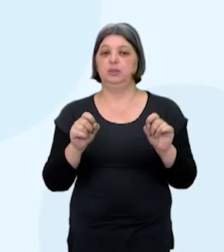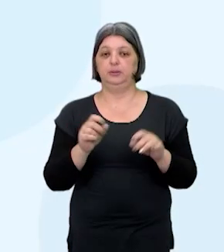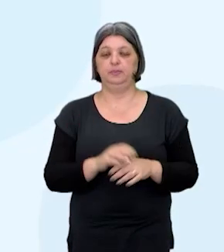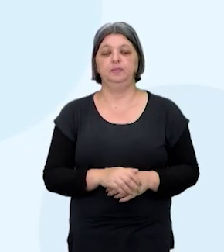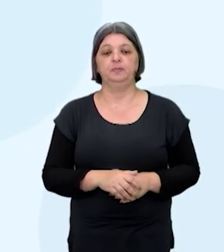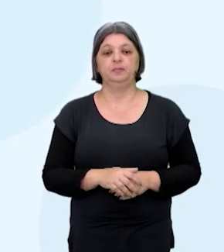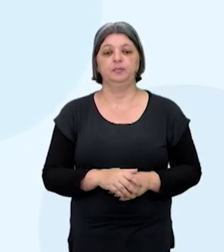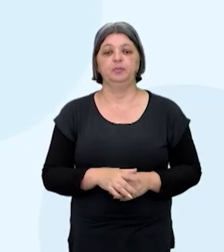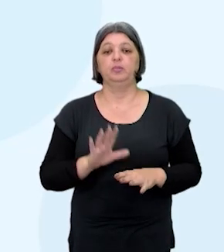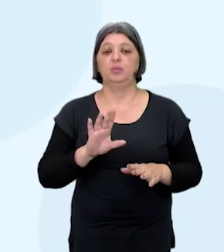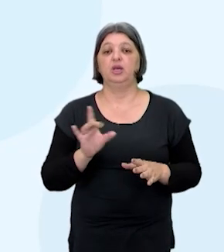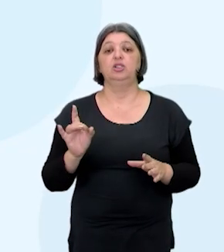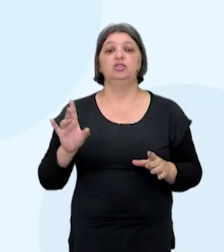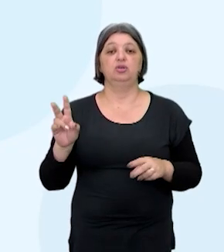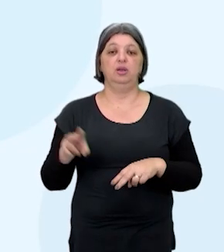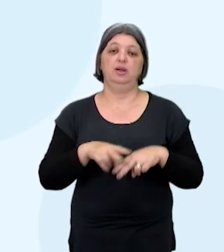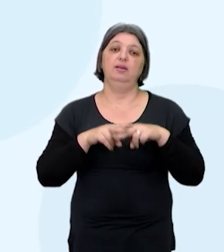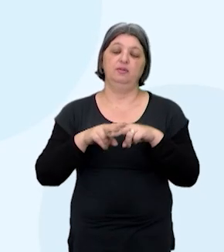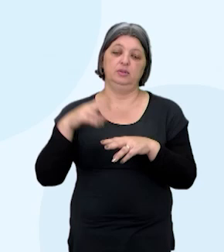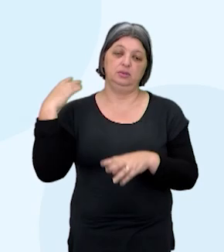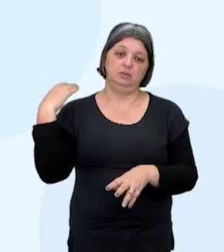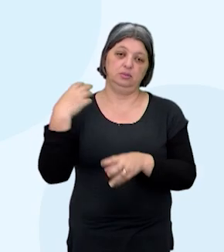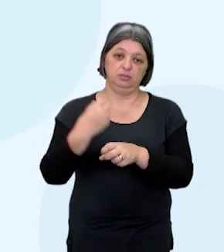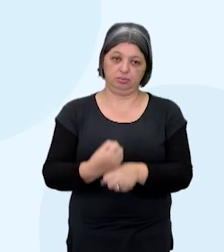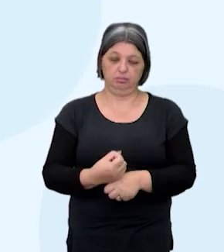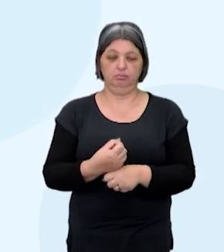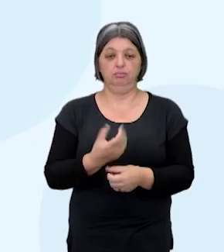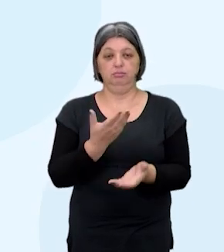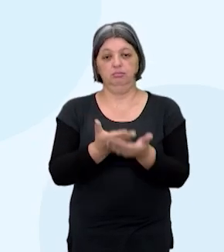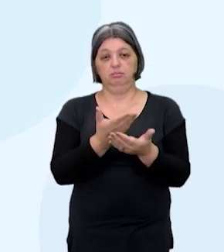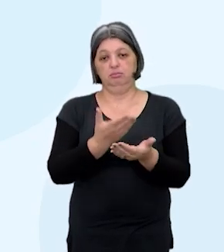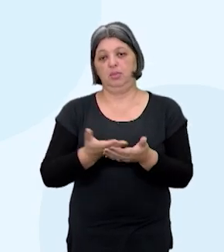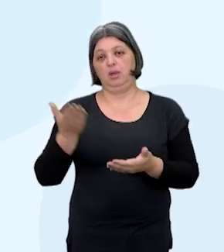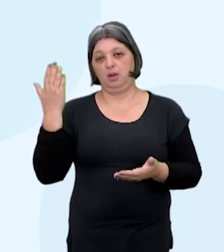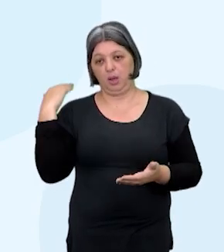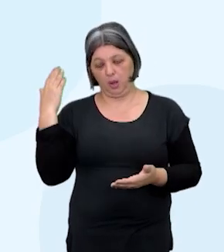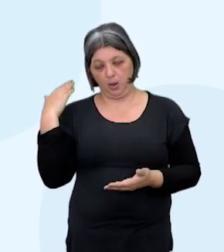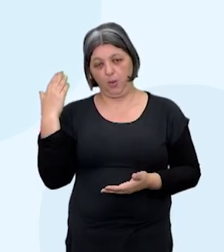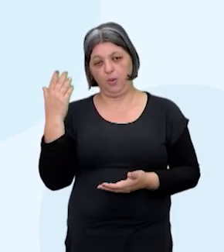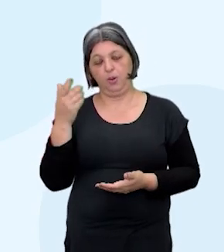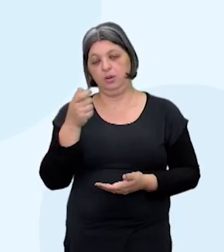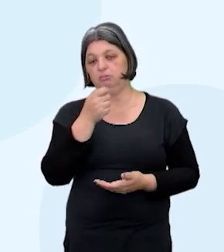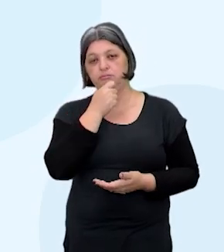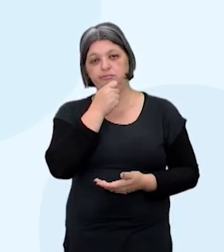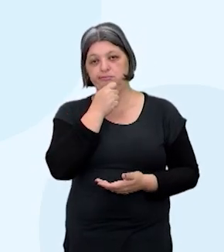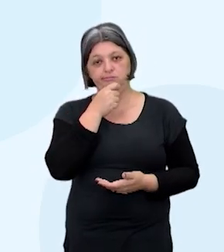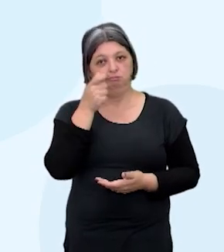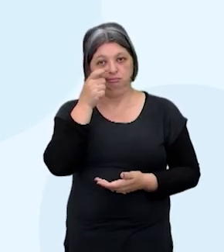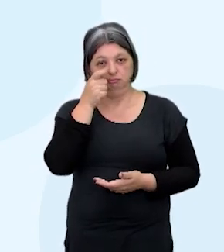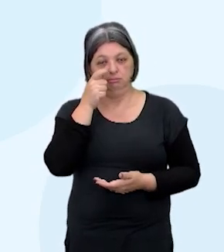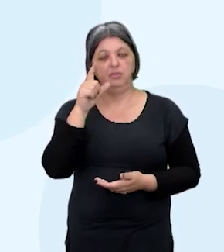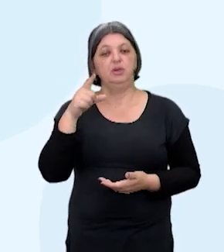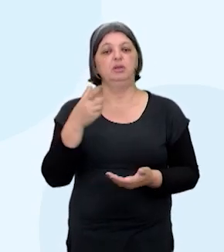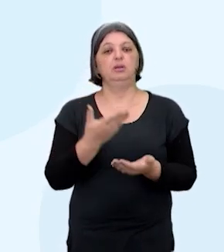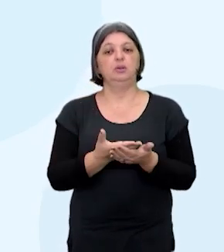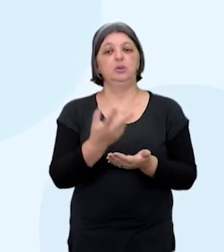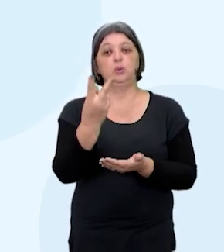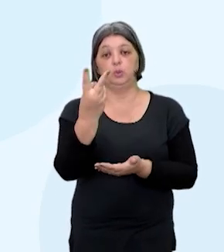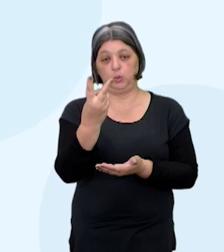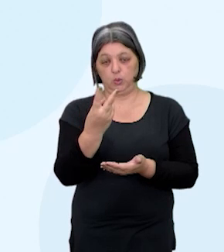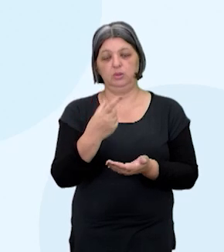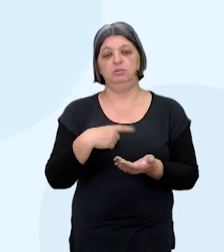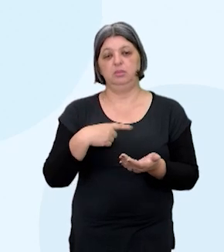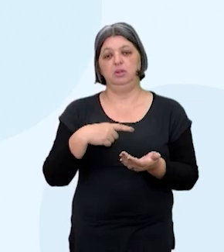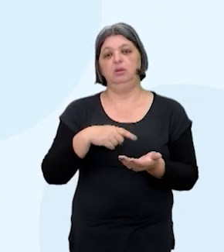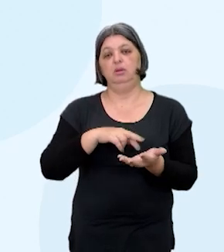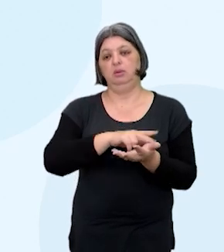tá? Ou melhor, retomando. Na última aula, quem não assistiu, tá? Nós fizemos 2 aulas com os alunos lá do